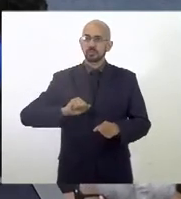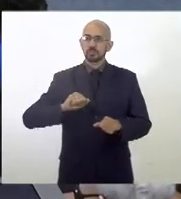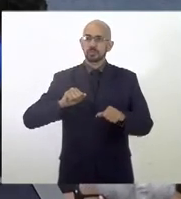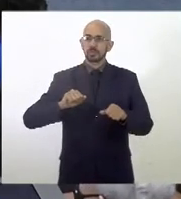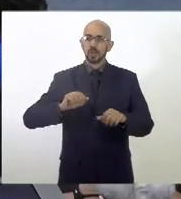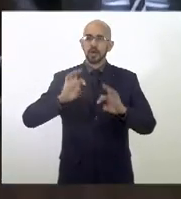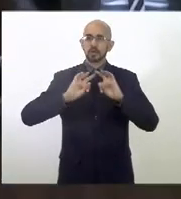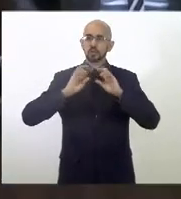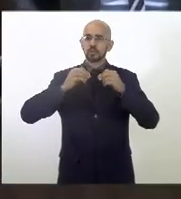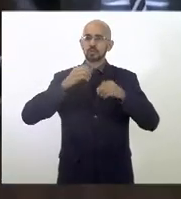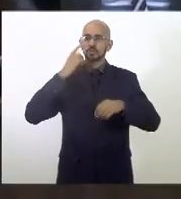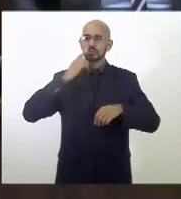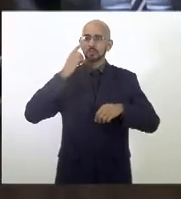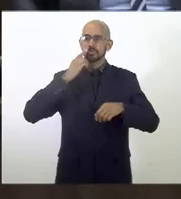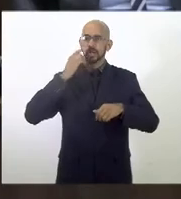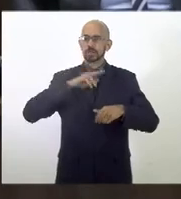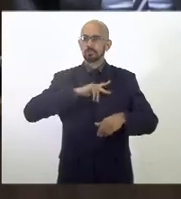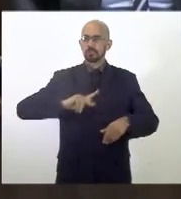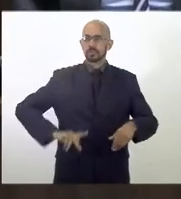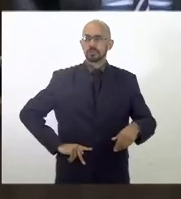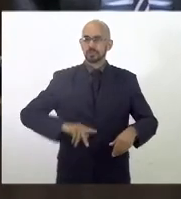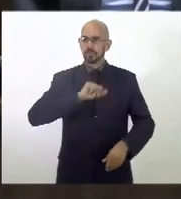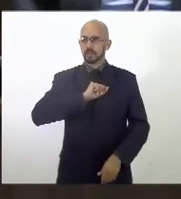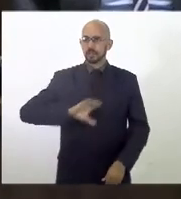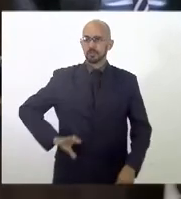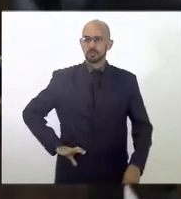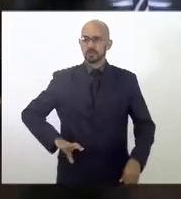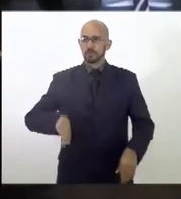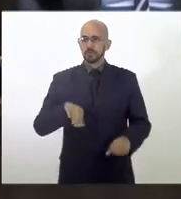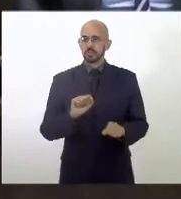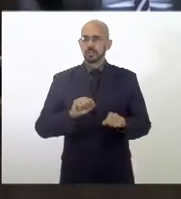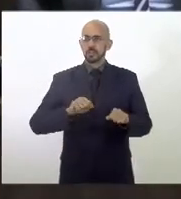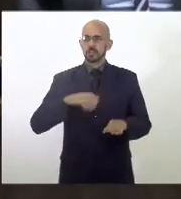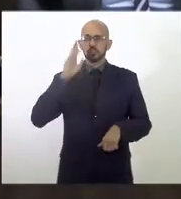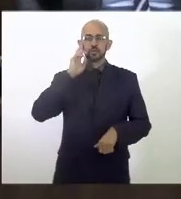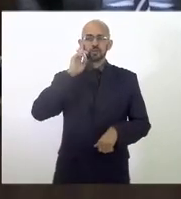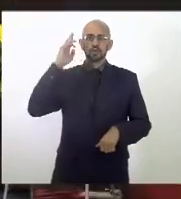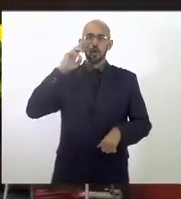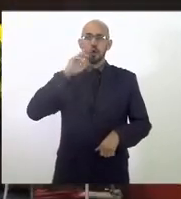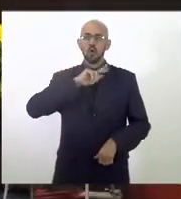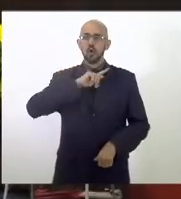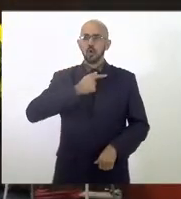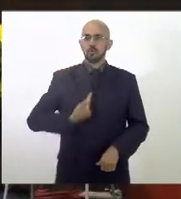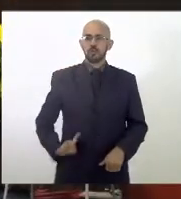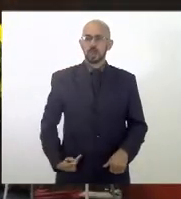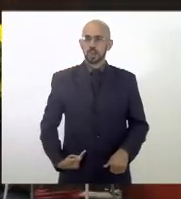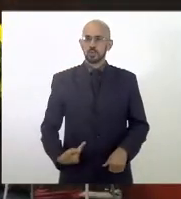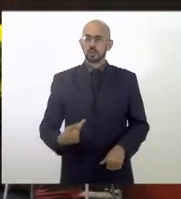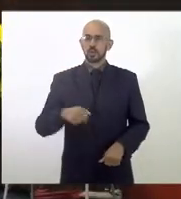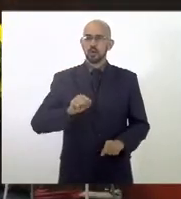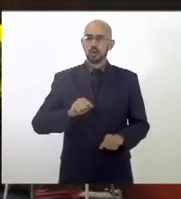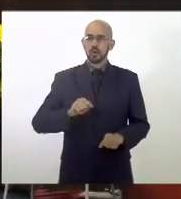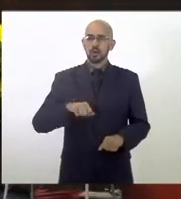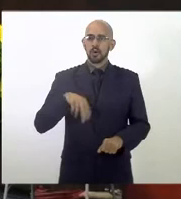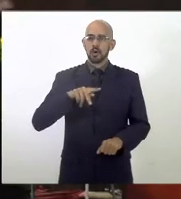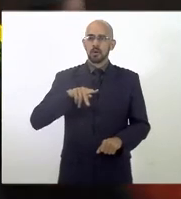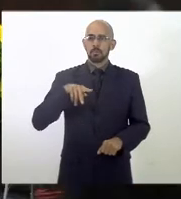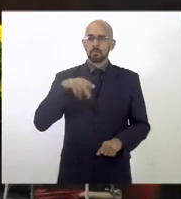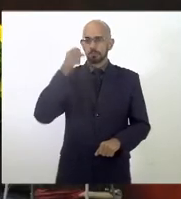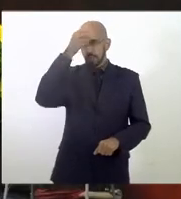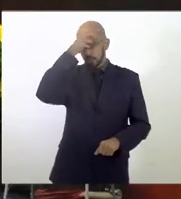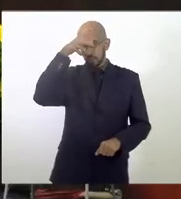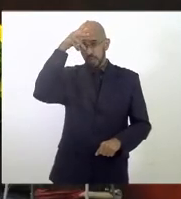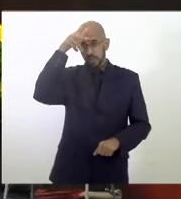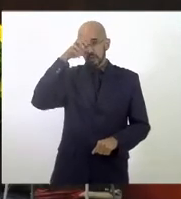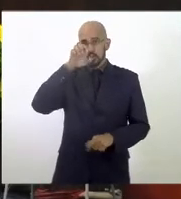Caríssimos deputados e presidente da Alerje, André Siciliano, senhor governador Cláudio Castro, prefeito Eduardo Paes,